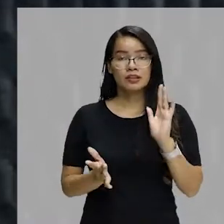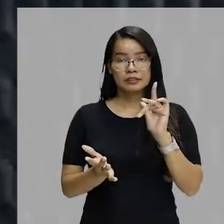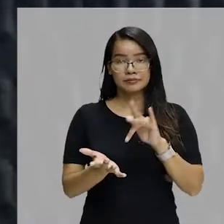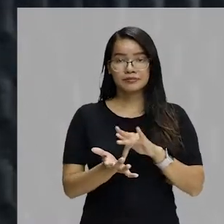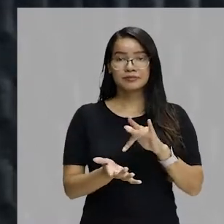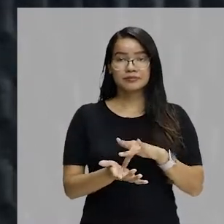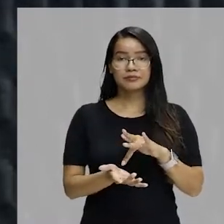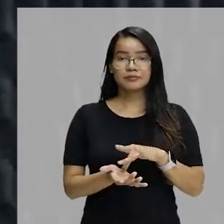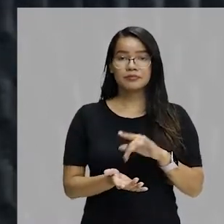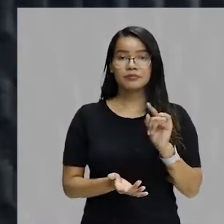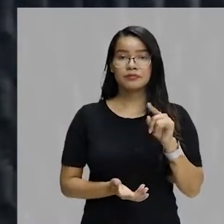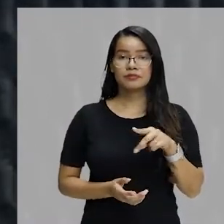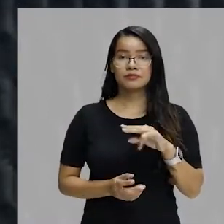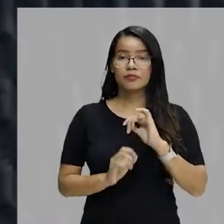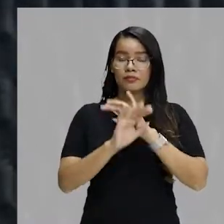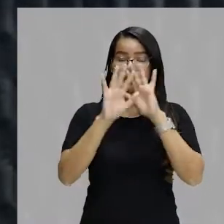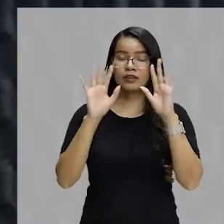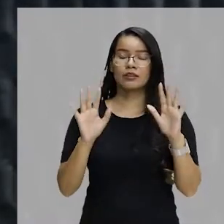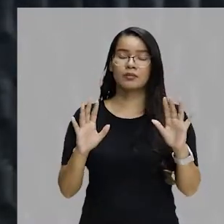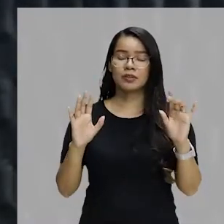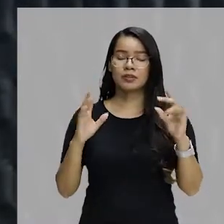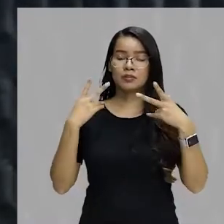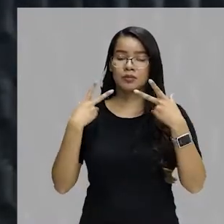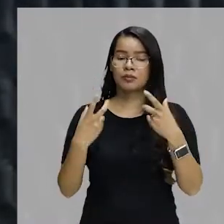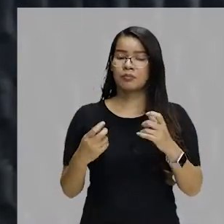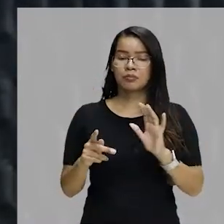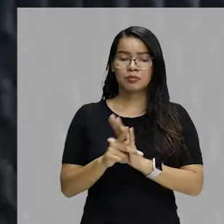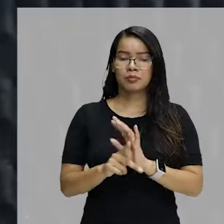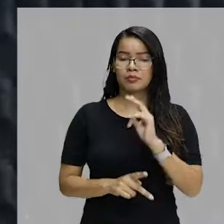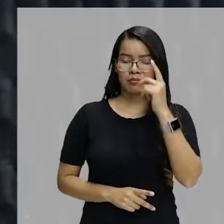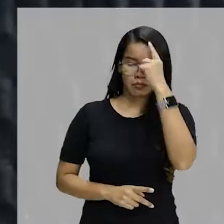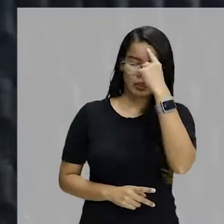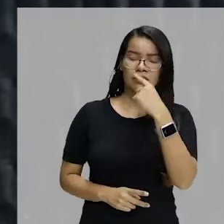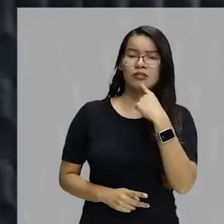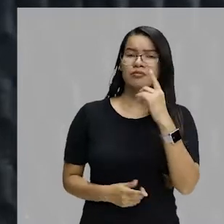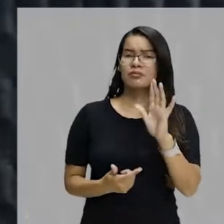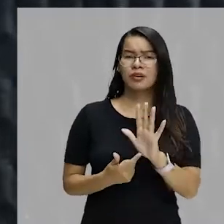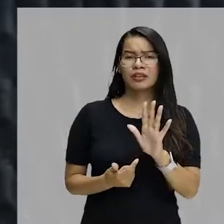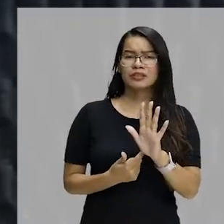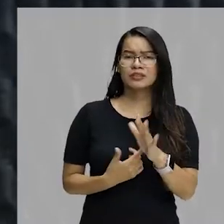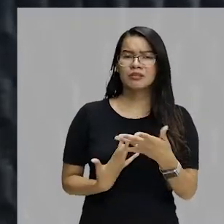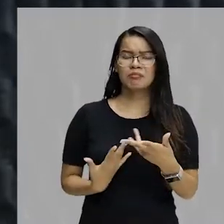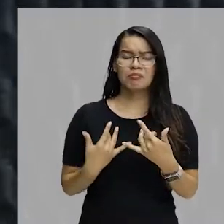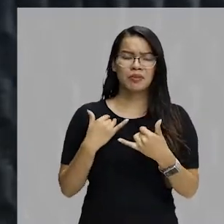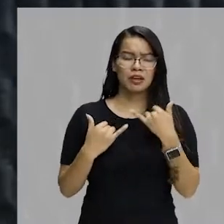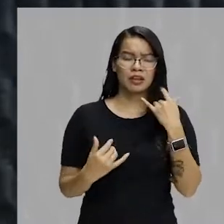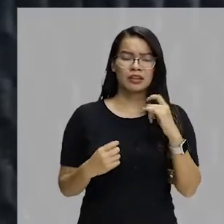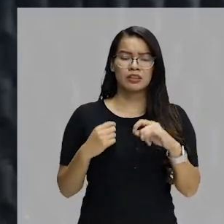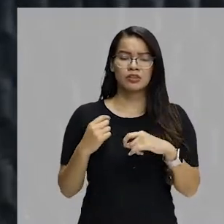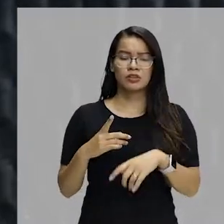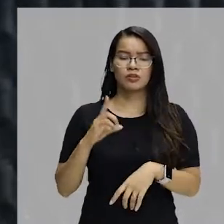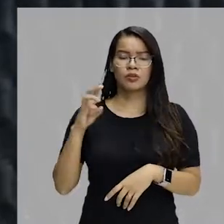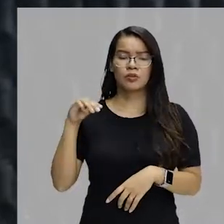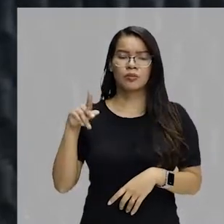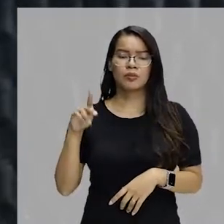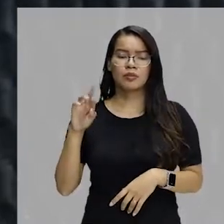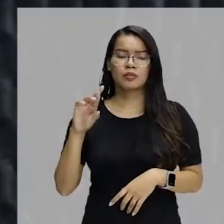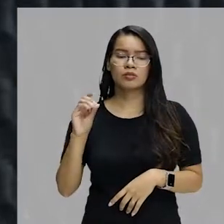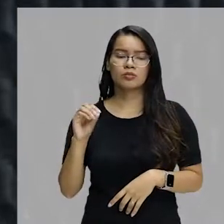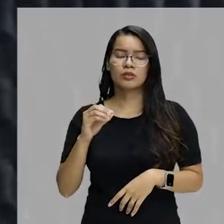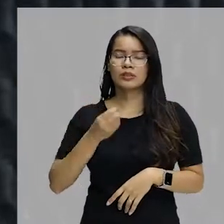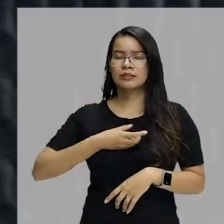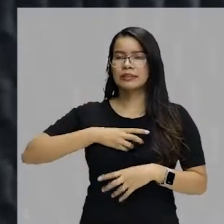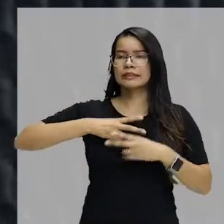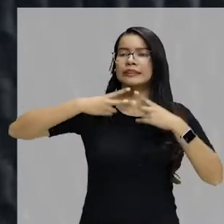verdade, você claramente observa isso pela própria imagem. Como se Dom Pedro estivesse ali gritando